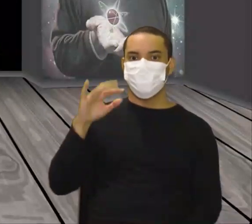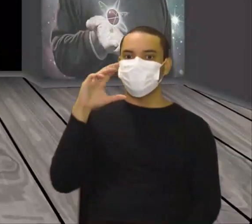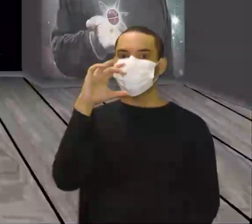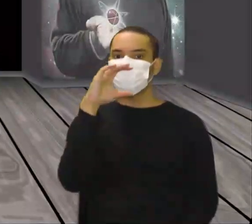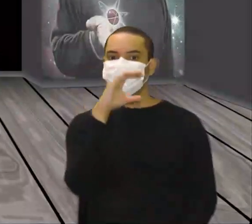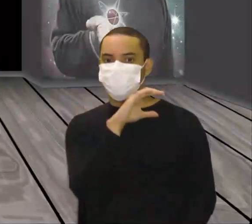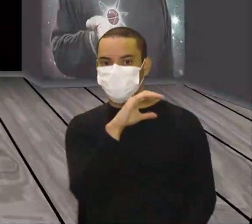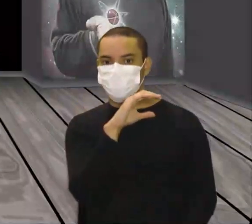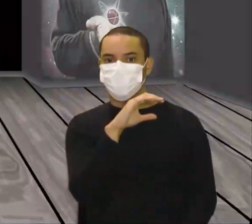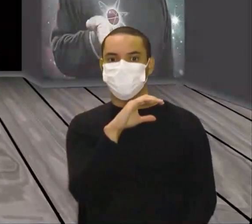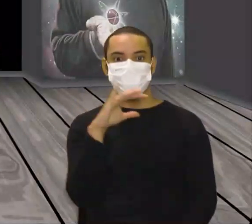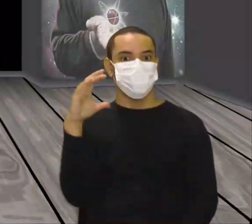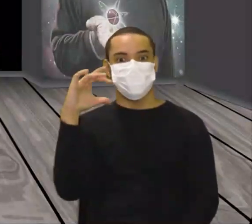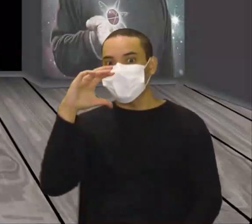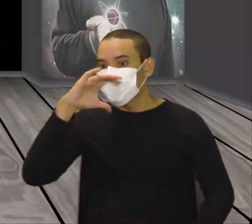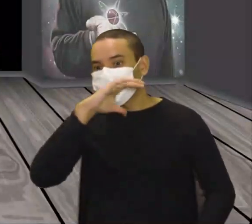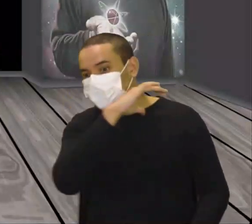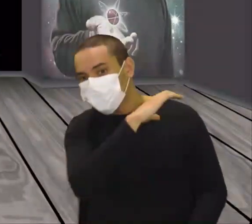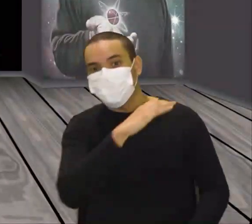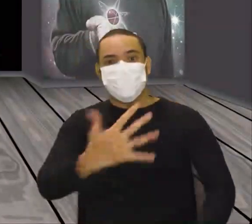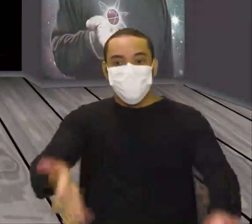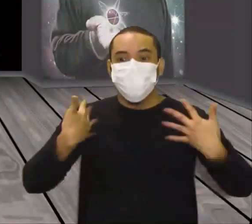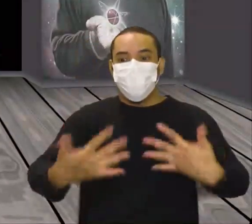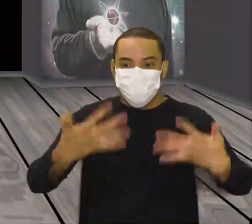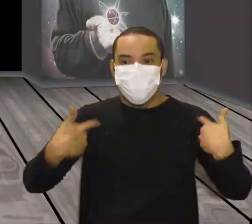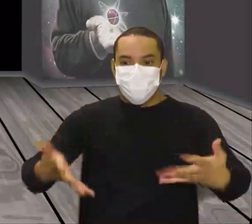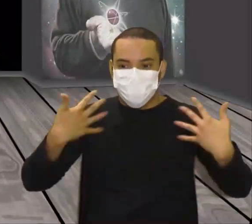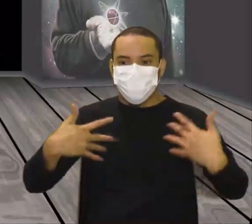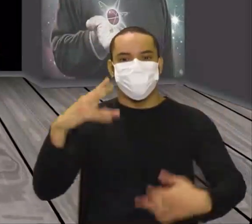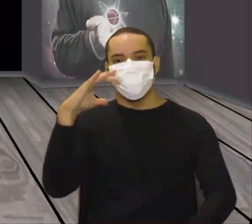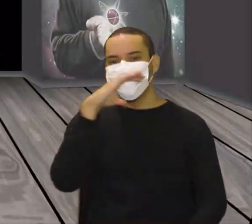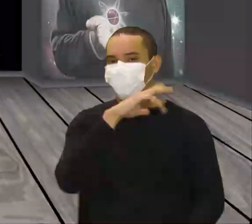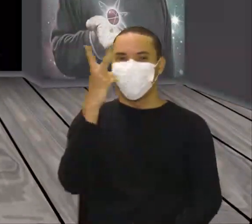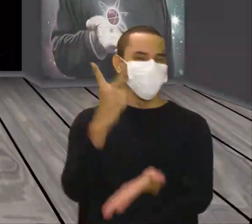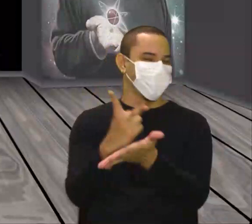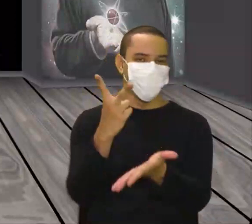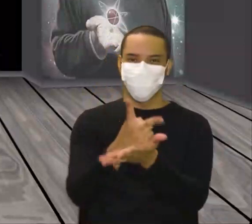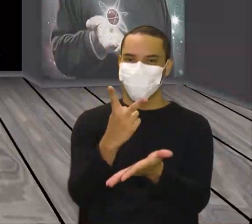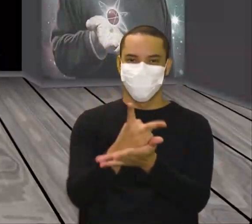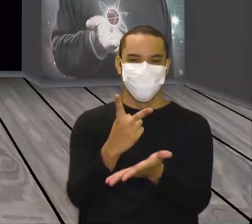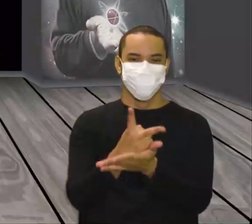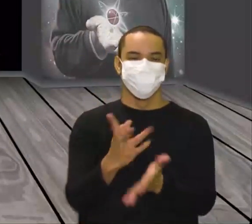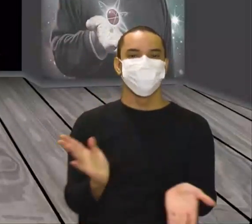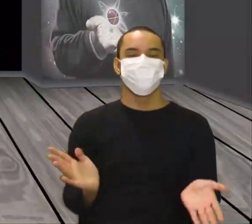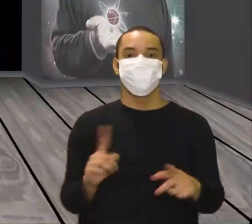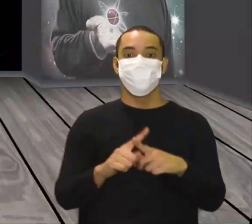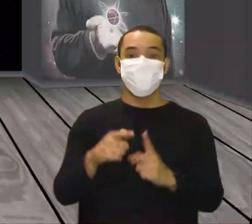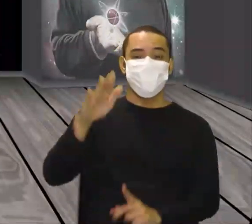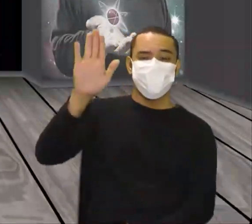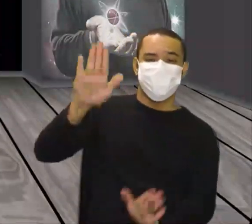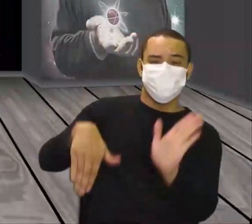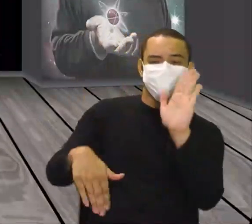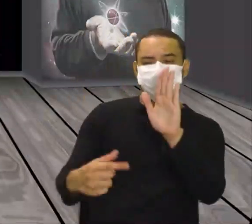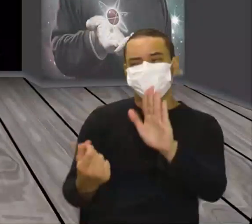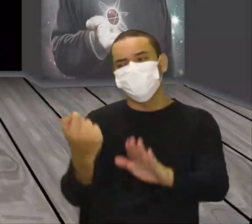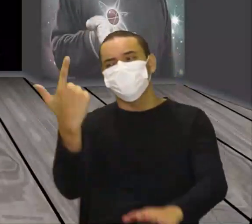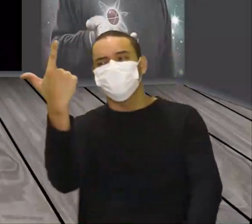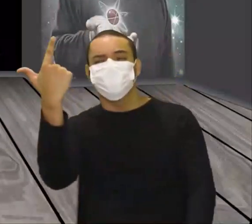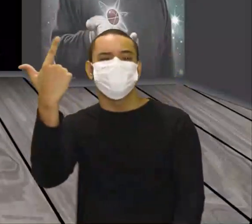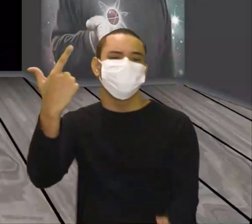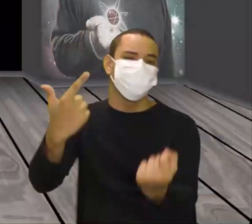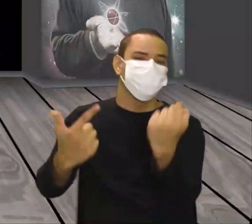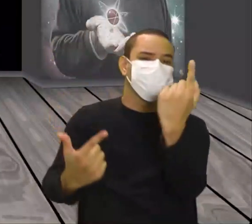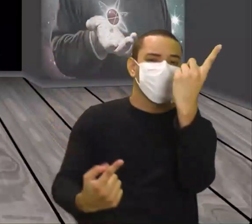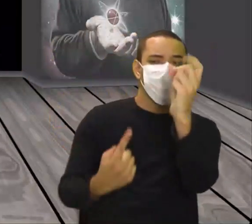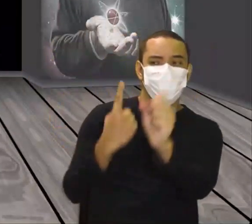Ou quente, super quente e mais quente ainda, né? Sempre é nesse padrão, né? Às vezes, assim, 2, 3 dias no